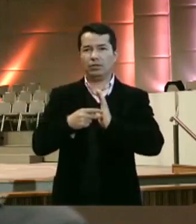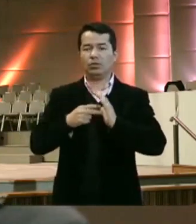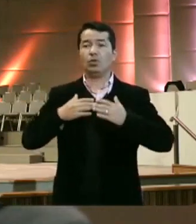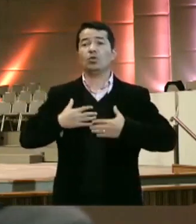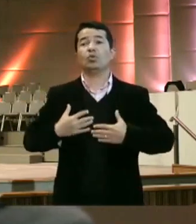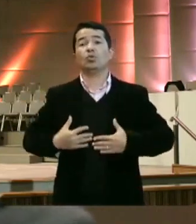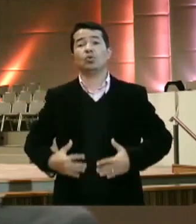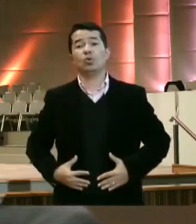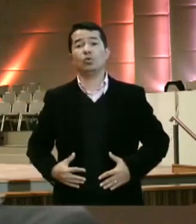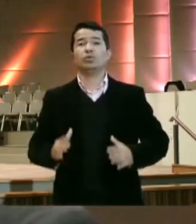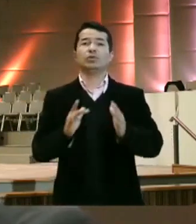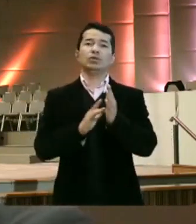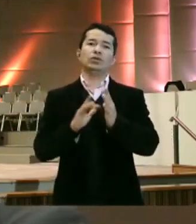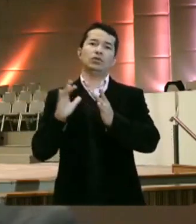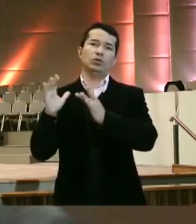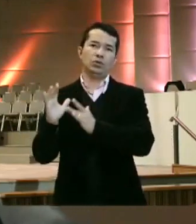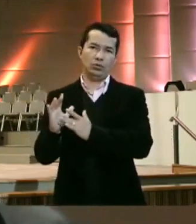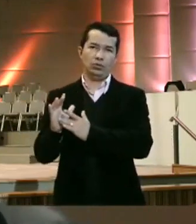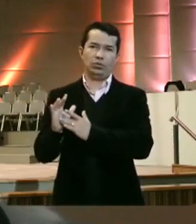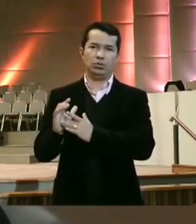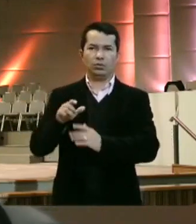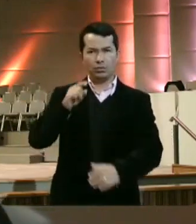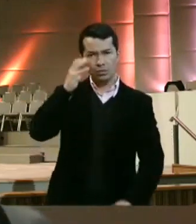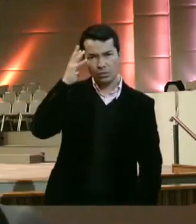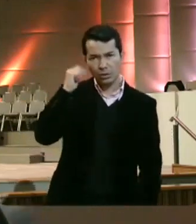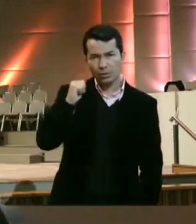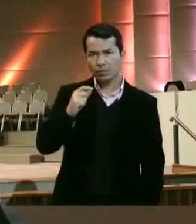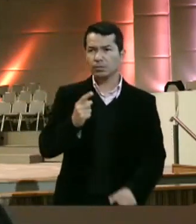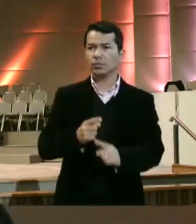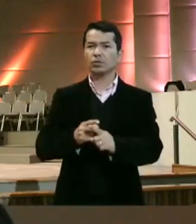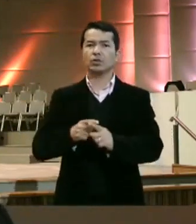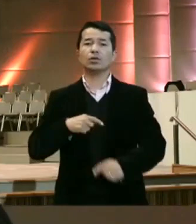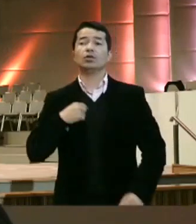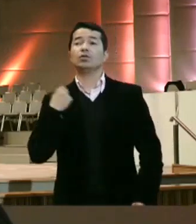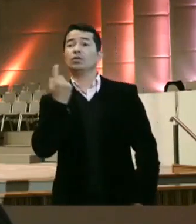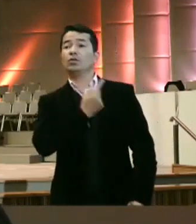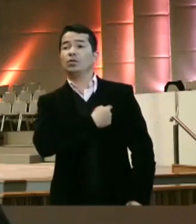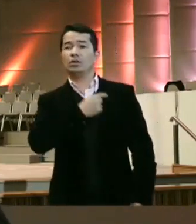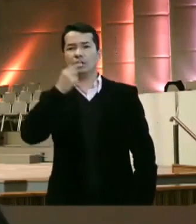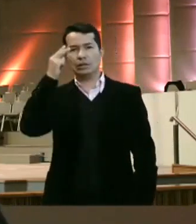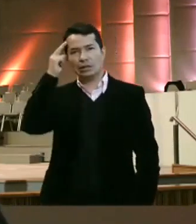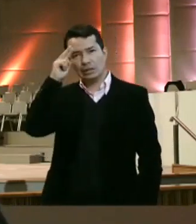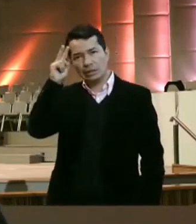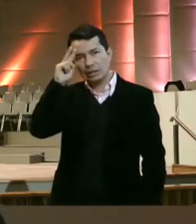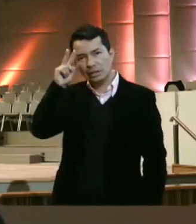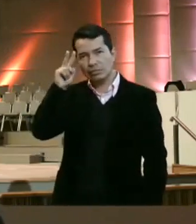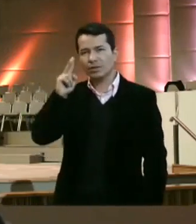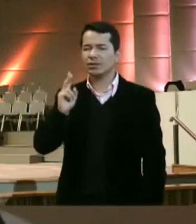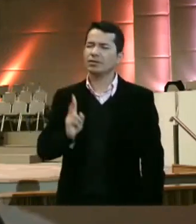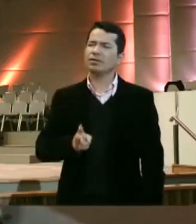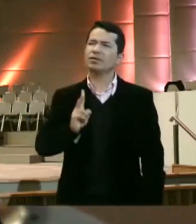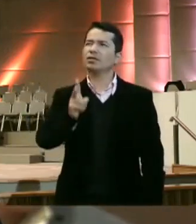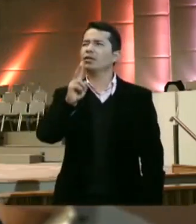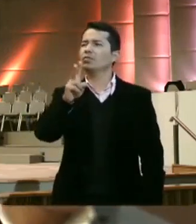nós. E sabe para que ele foi instituído? Para a gente lembrar sempre da